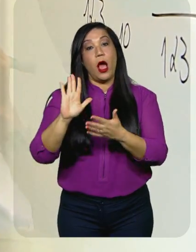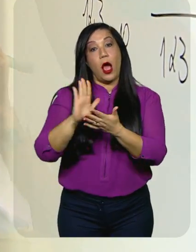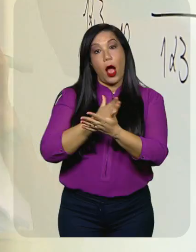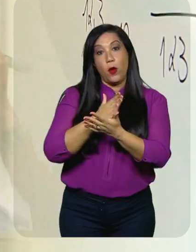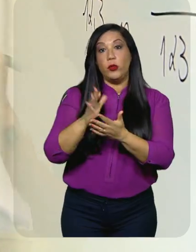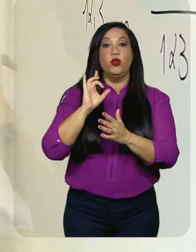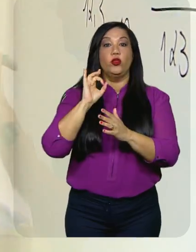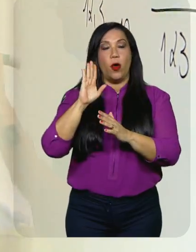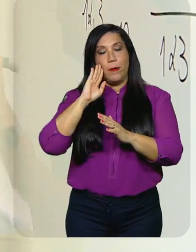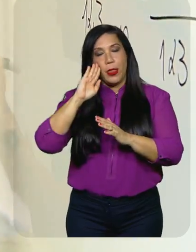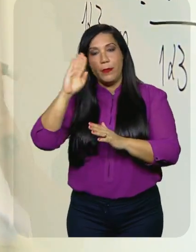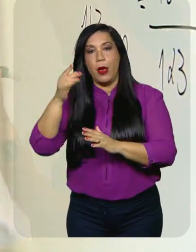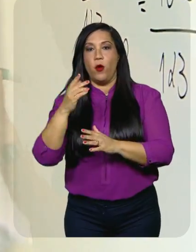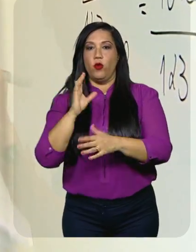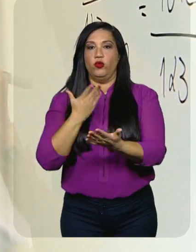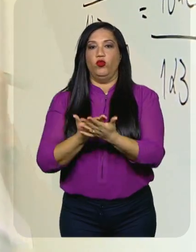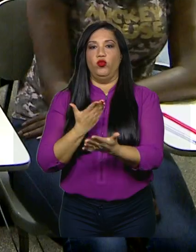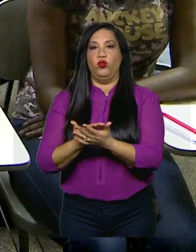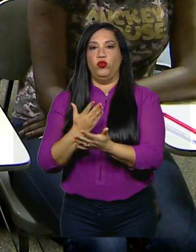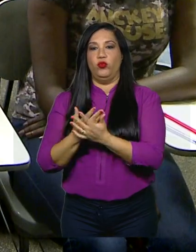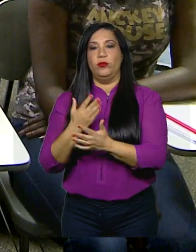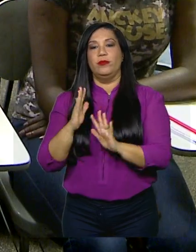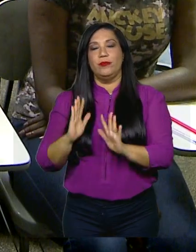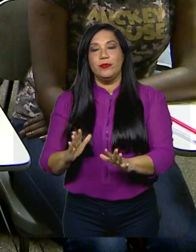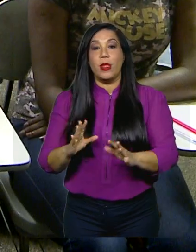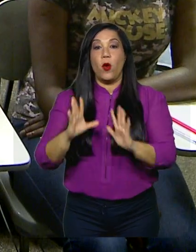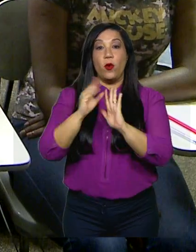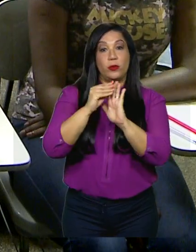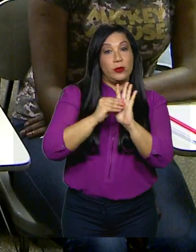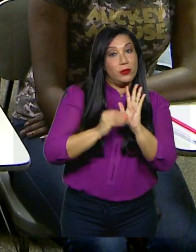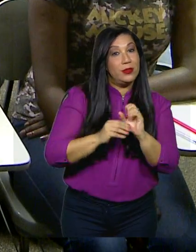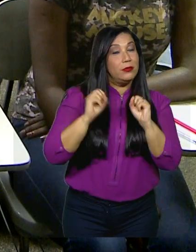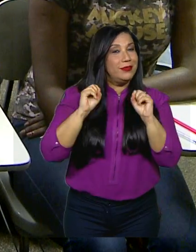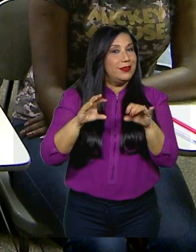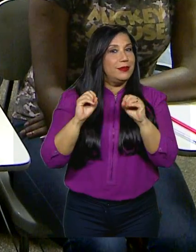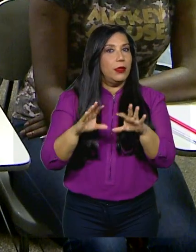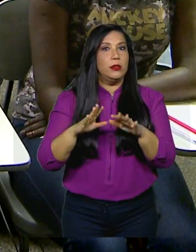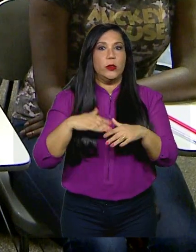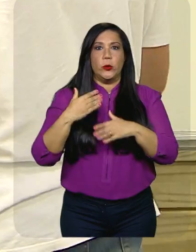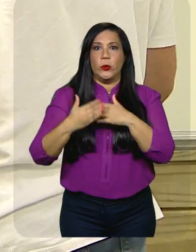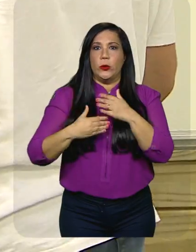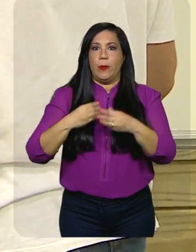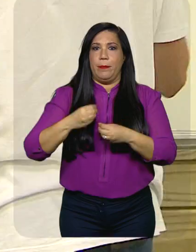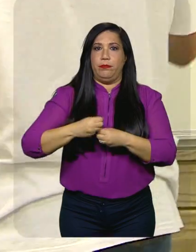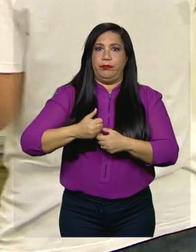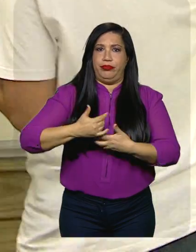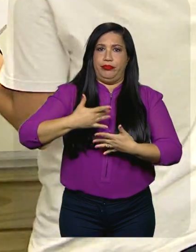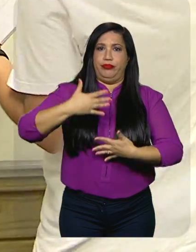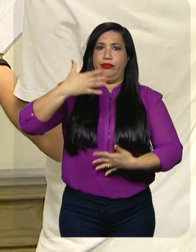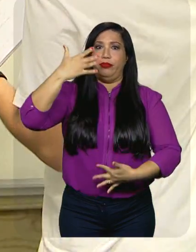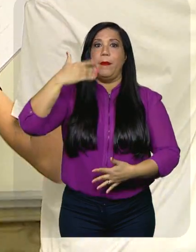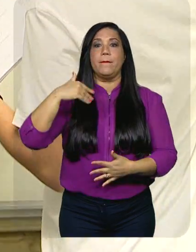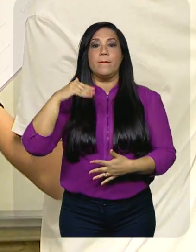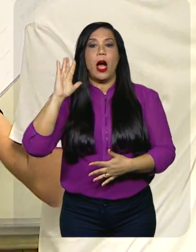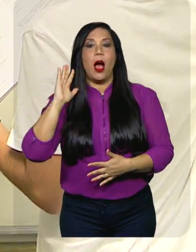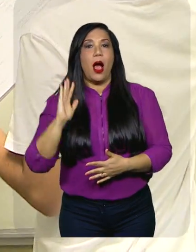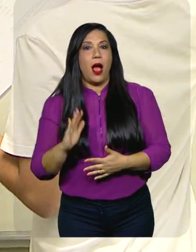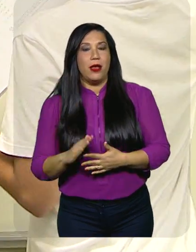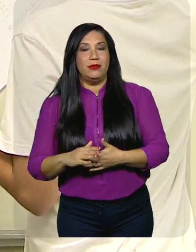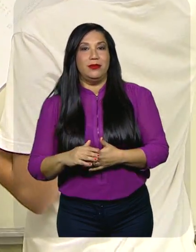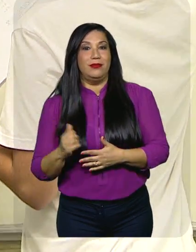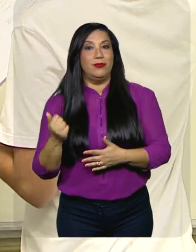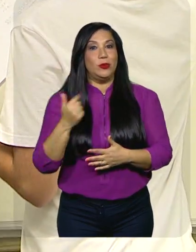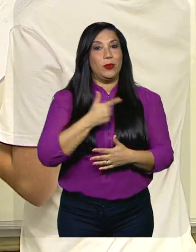dedicar exclusivamente aos estudos. O conteúdo ensinado é mais extenso e profundo do que eles encontravam em